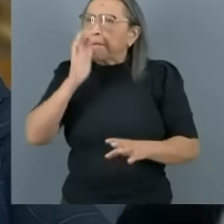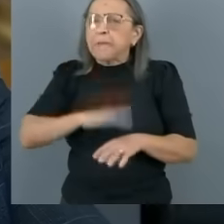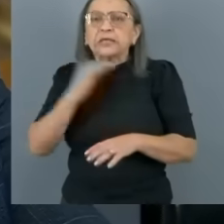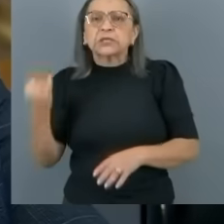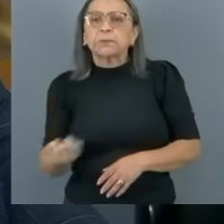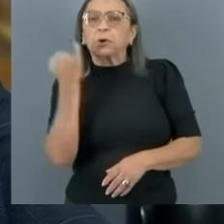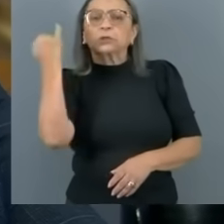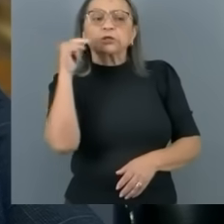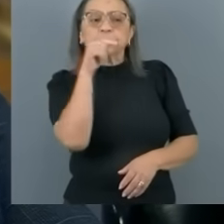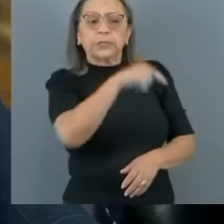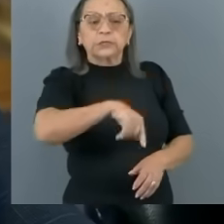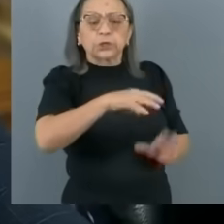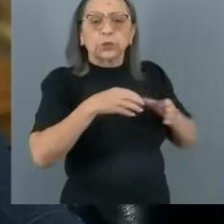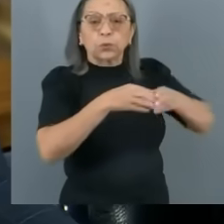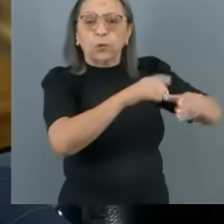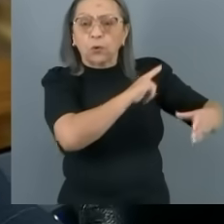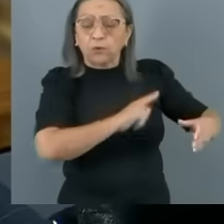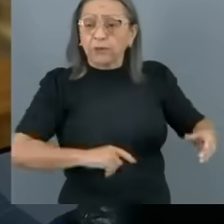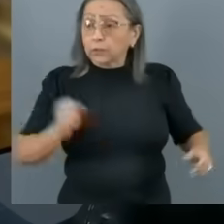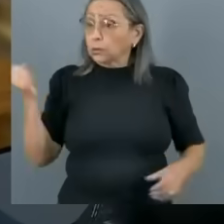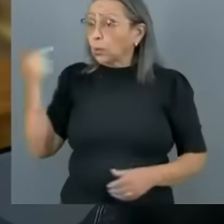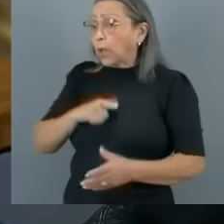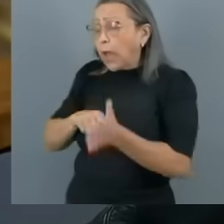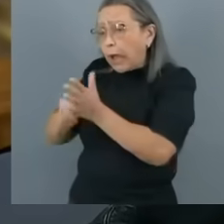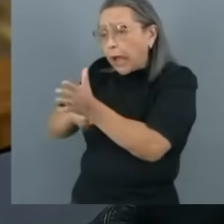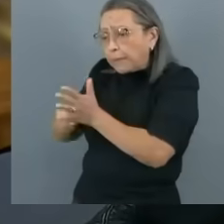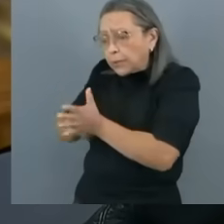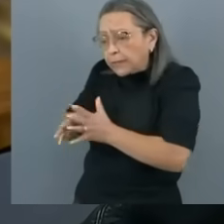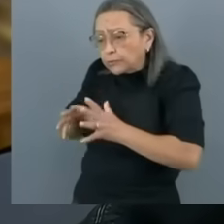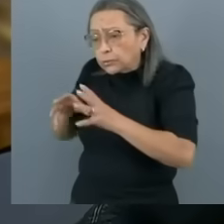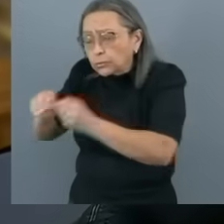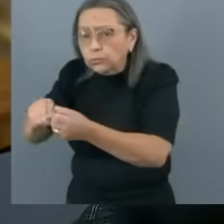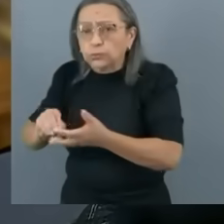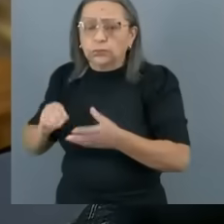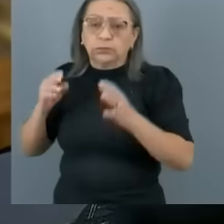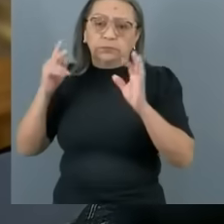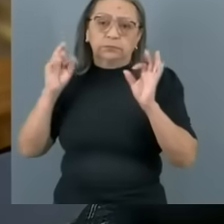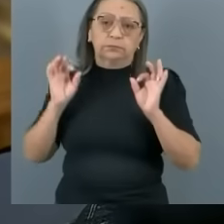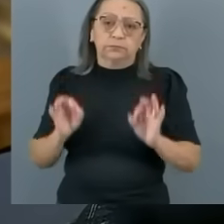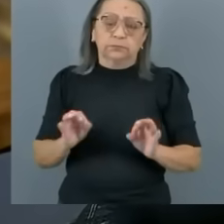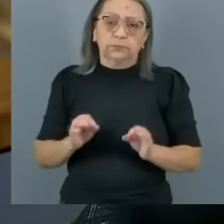do que apurarmos a realidade dos fatos. Passo para o próximo.